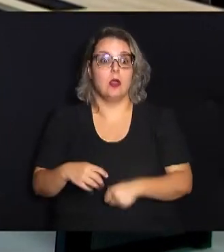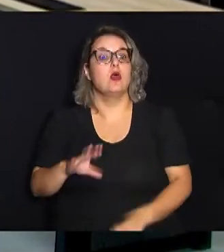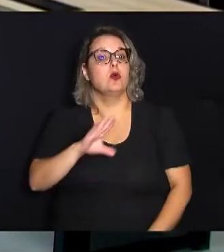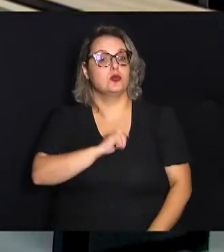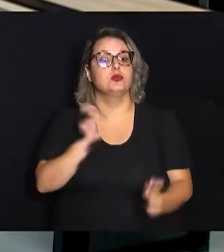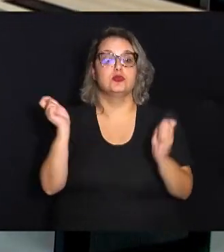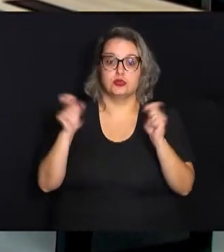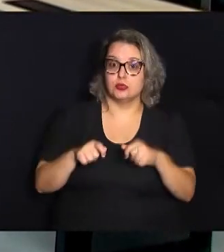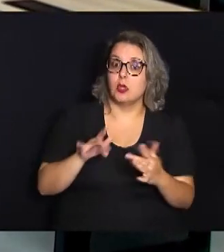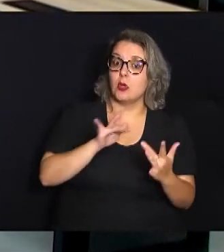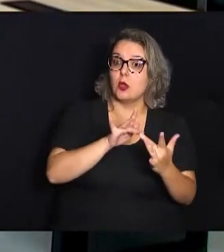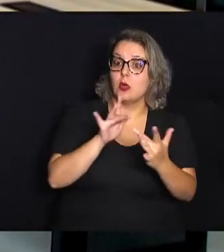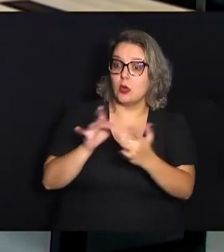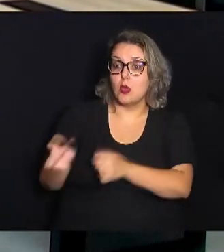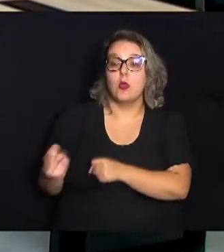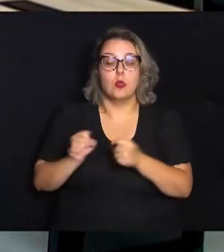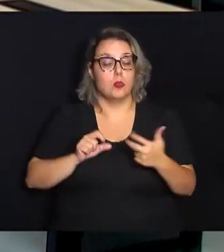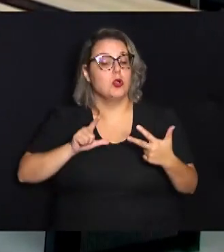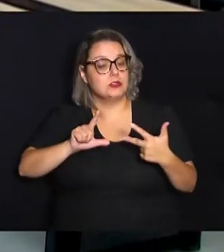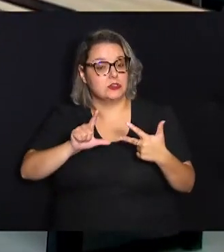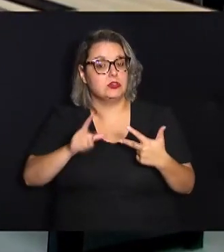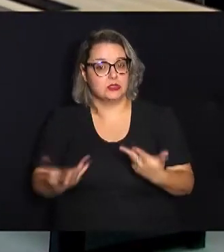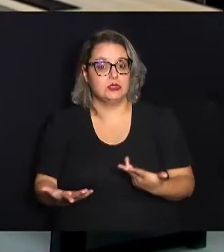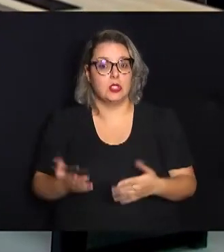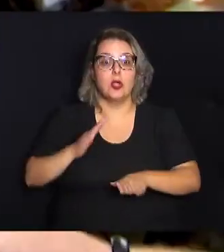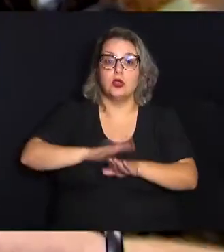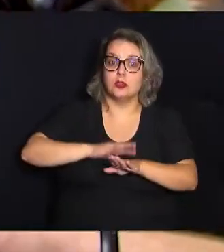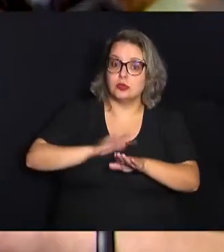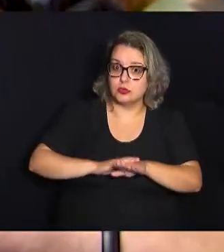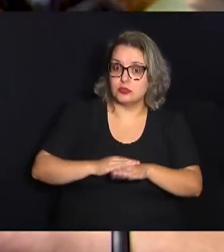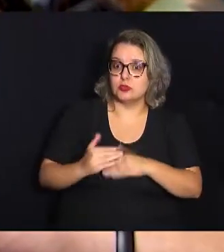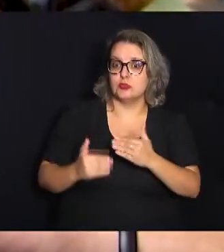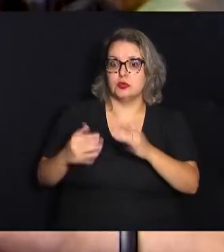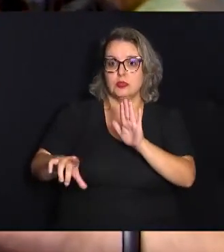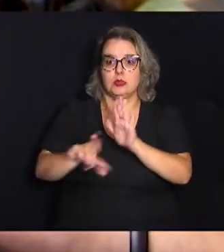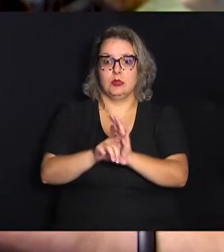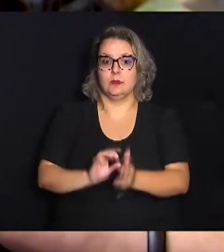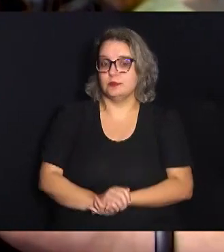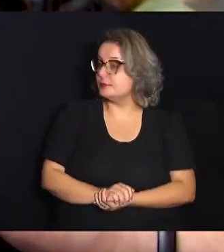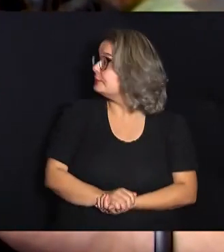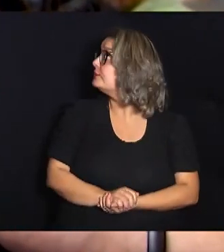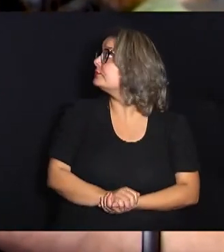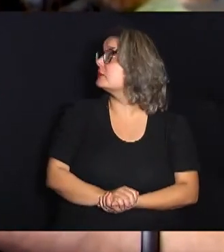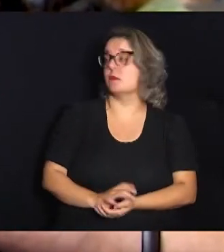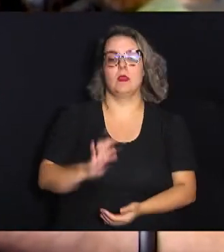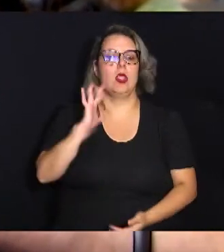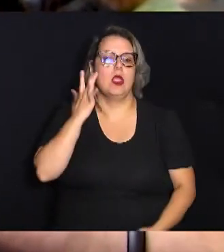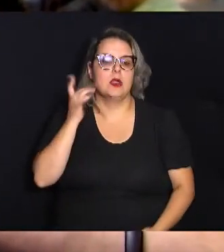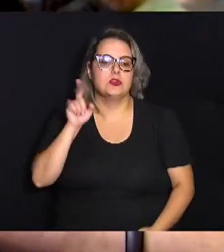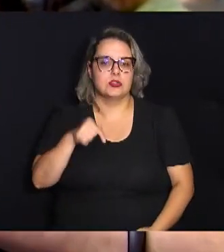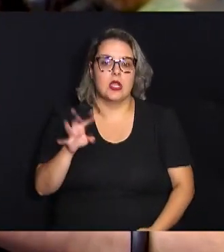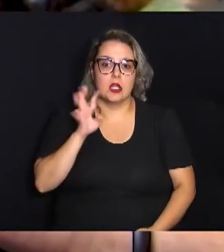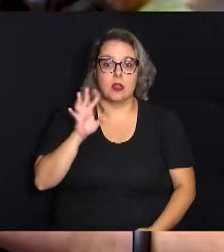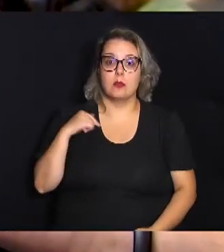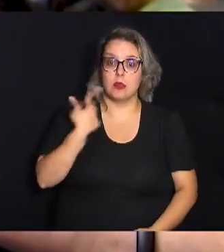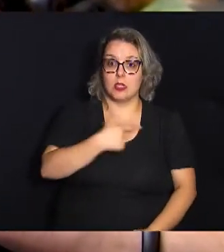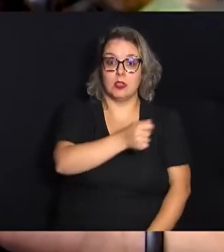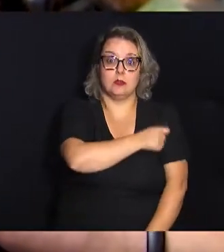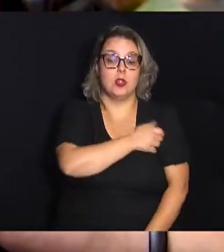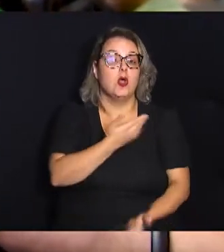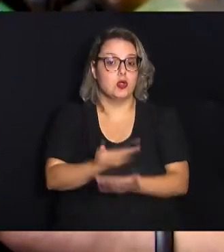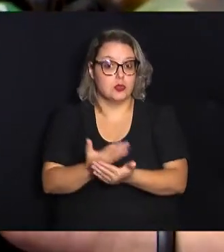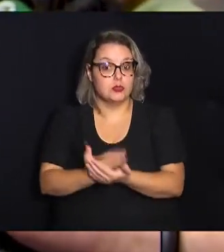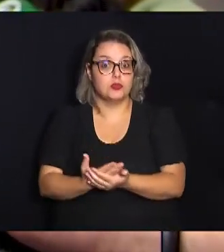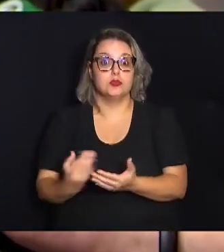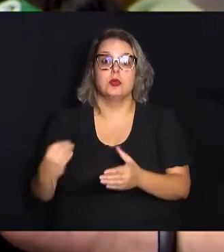ter o contato com o Poder Legislativo e o funcionamento de leis. Eu acho que é muito legal para nós, como estudantes, perceber mais do que estar dentro